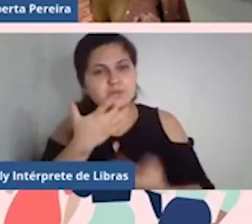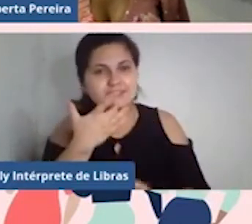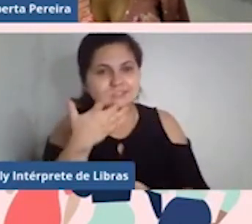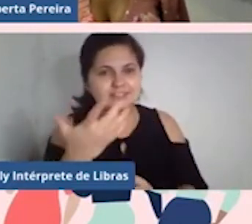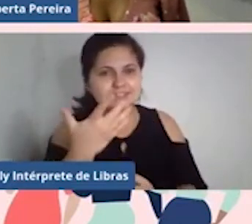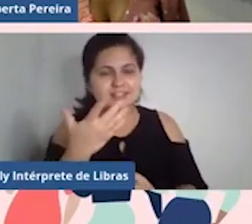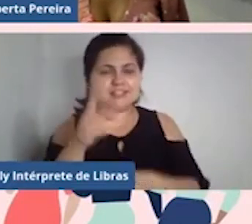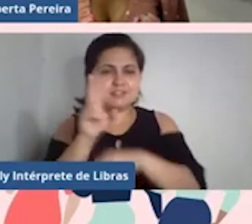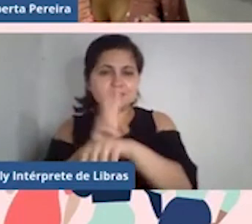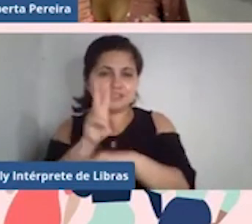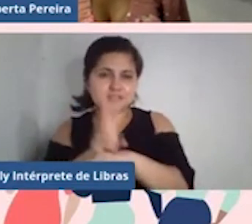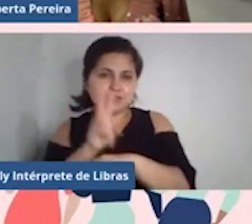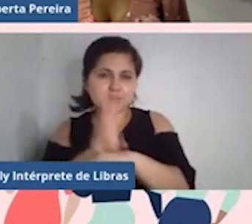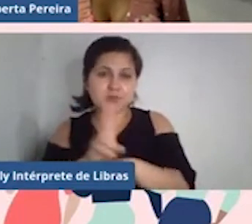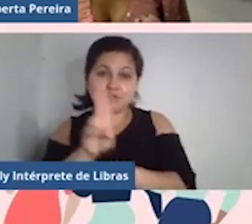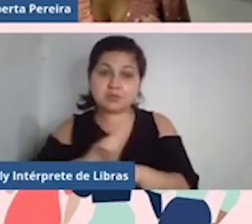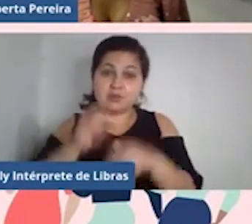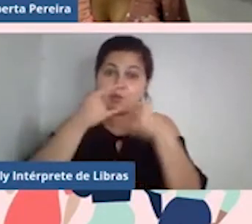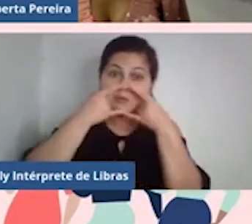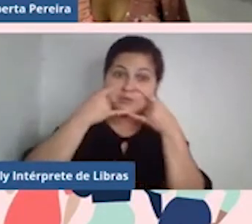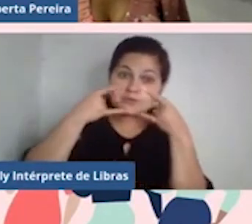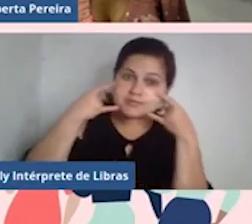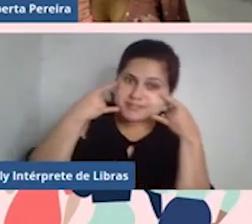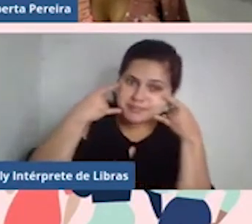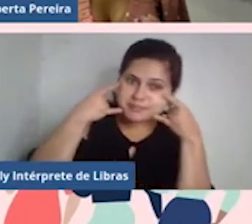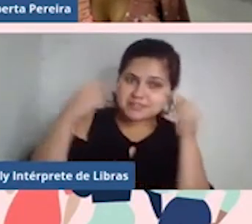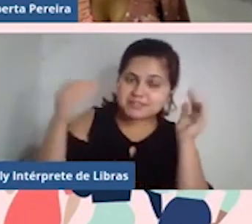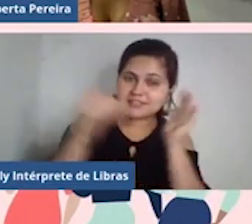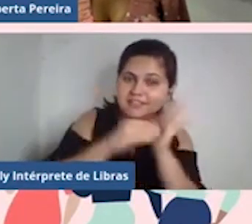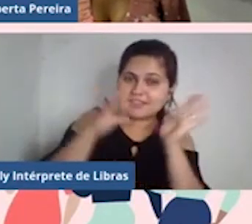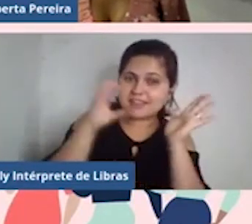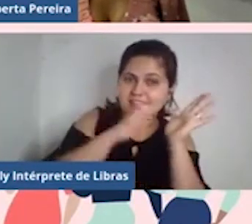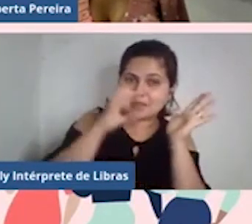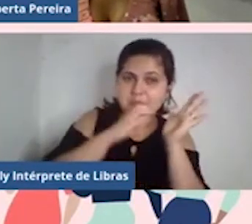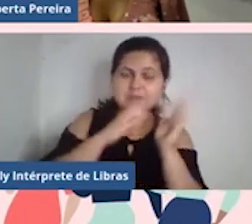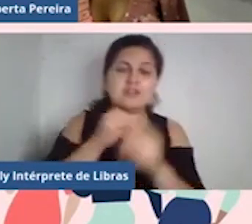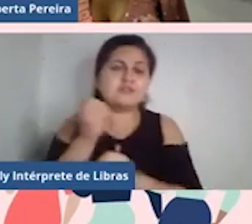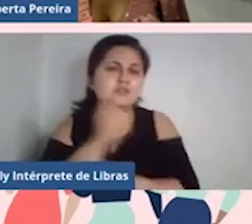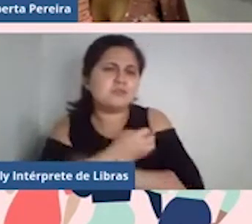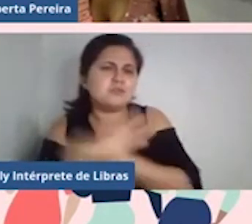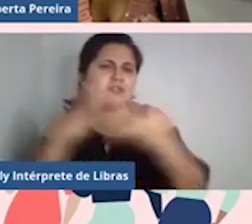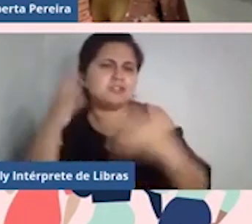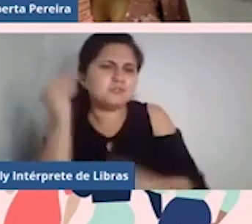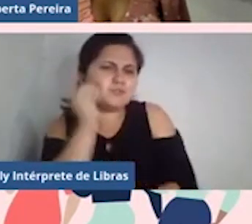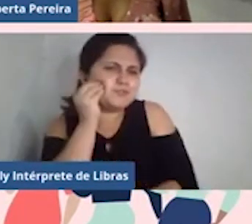se cuidem, usem máscara e até breve. Um grande beijo.